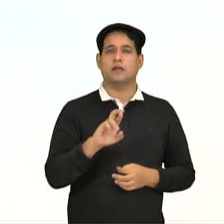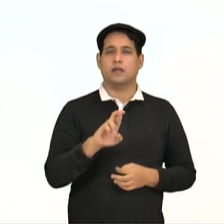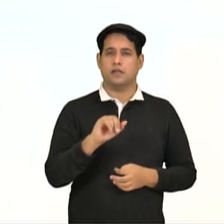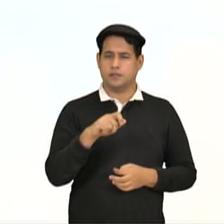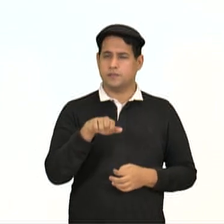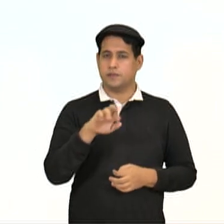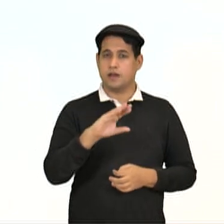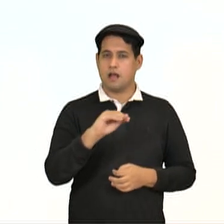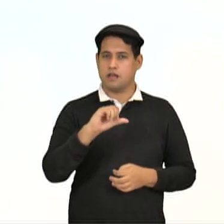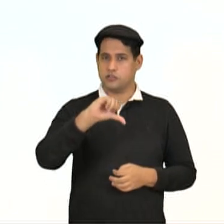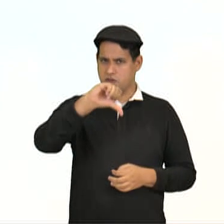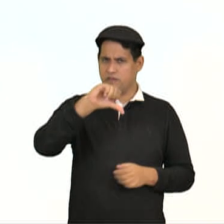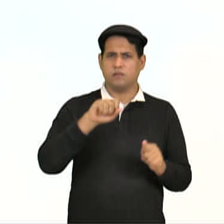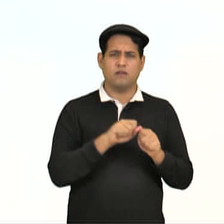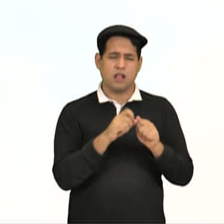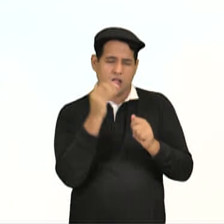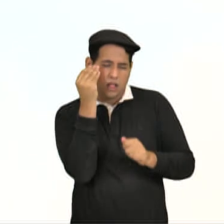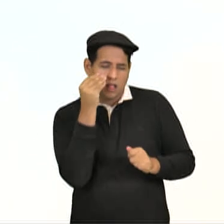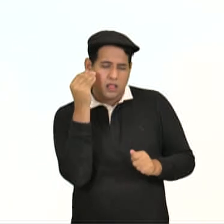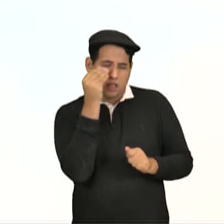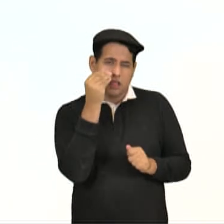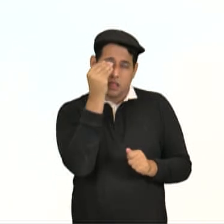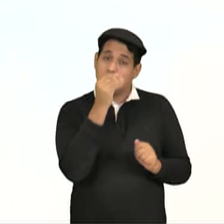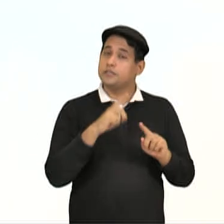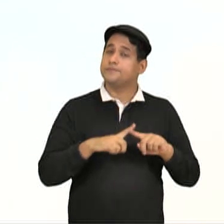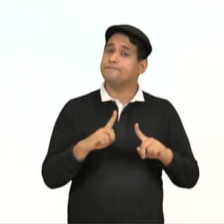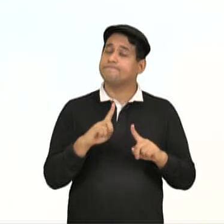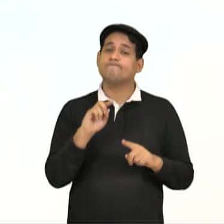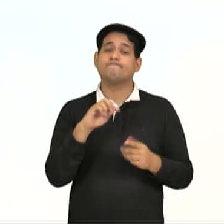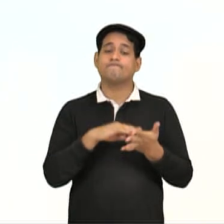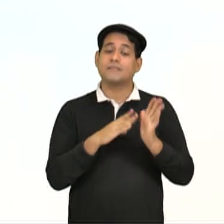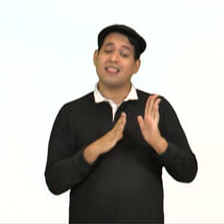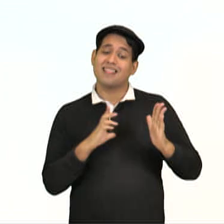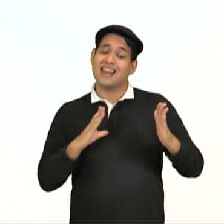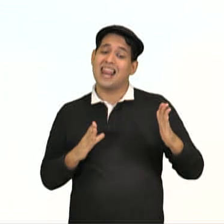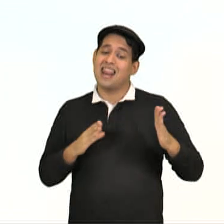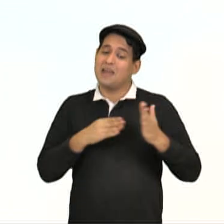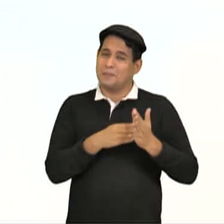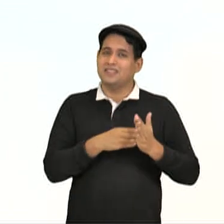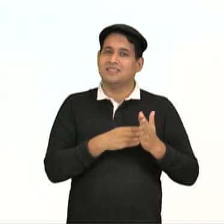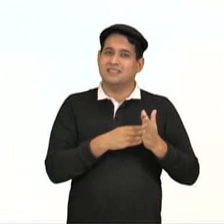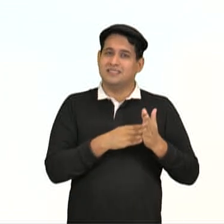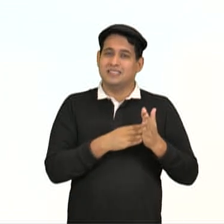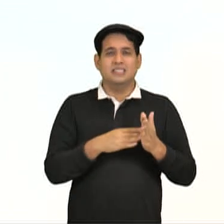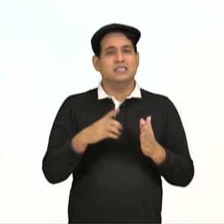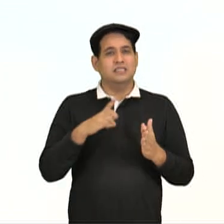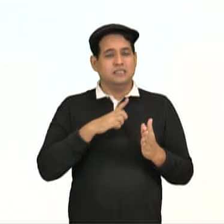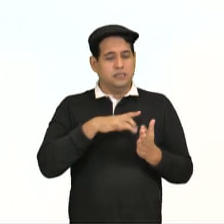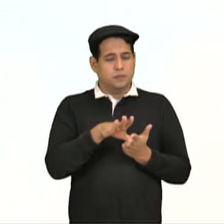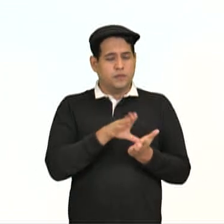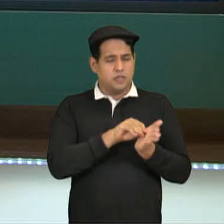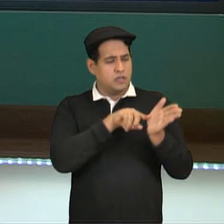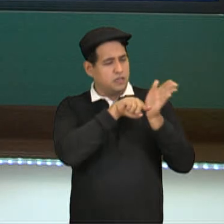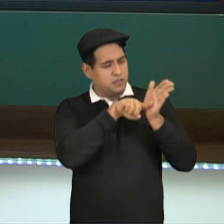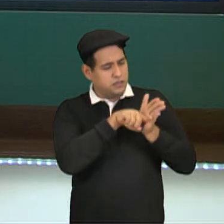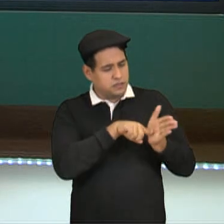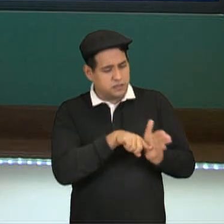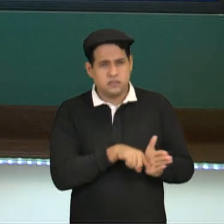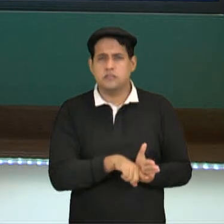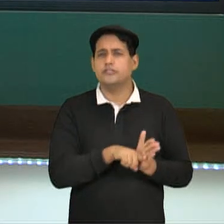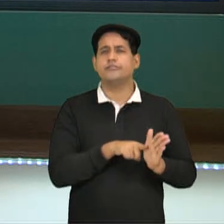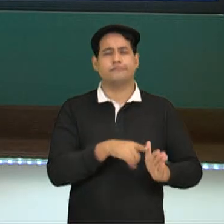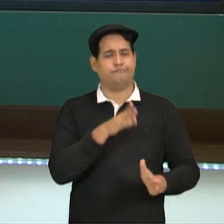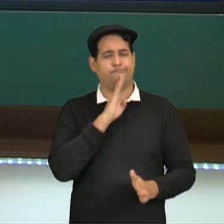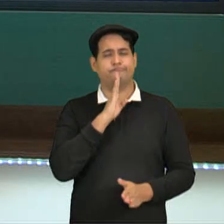fazer testes em organismos, só que esses organismos são organismos limitados, tá? Organismos modelos de pesquisa, onde os pesquisadores